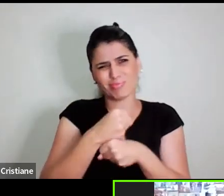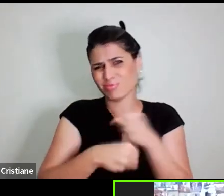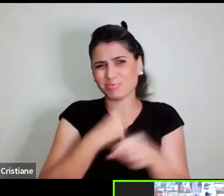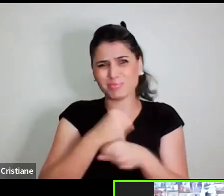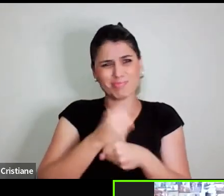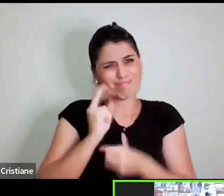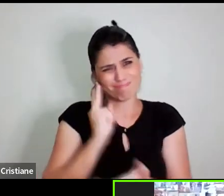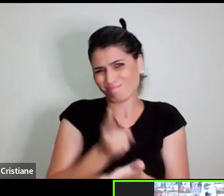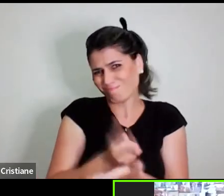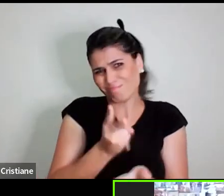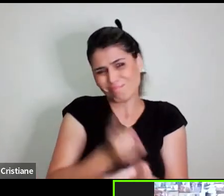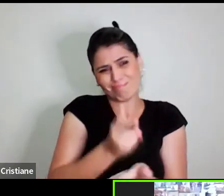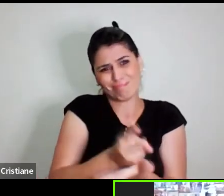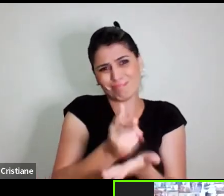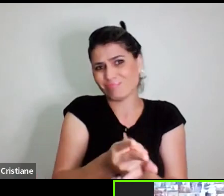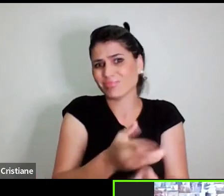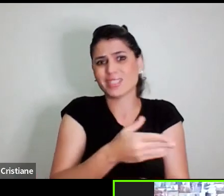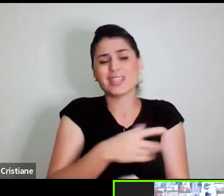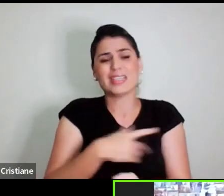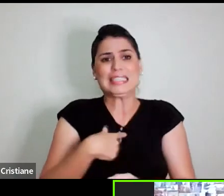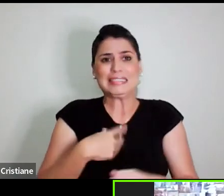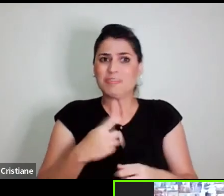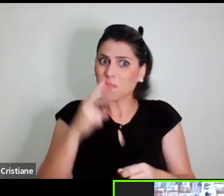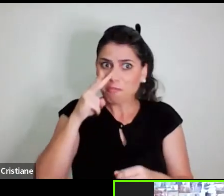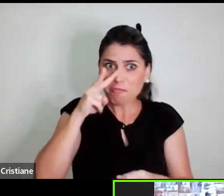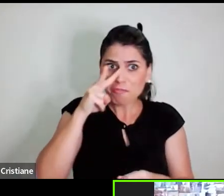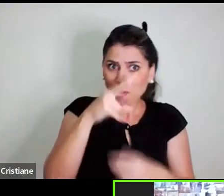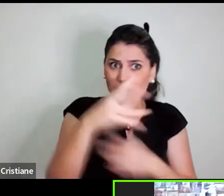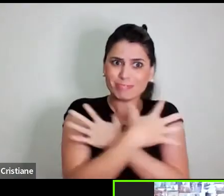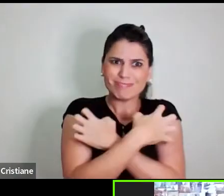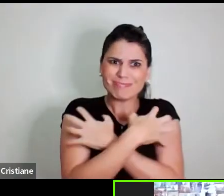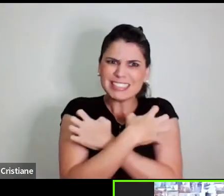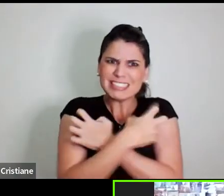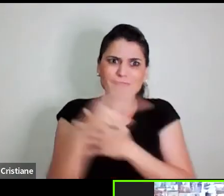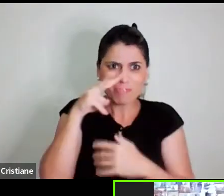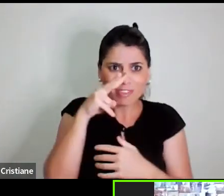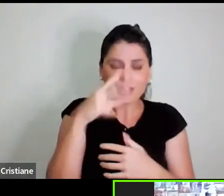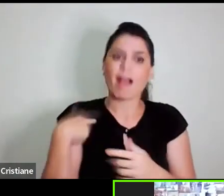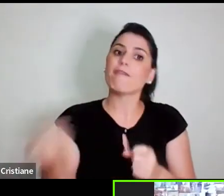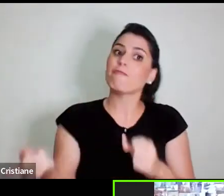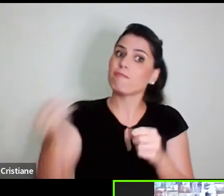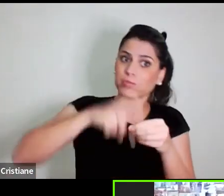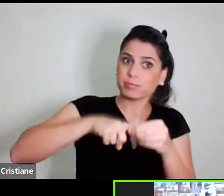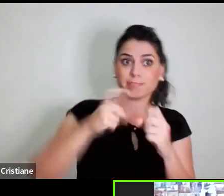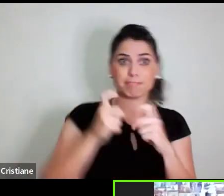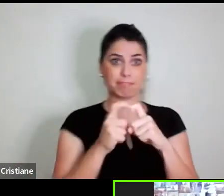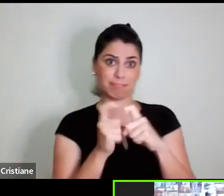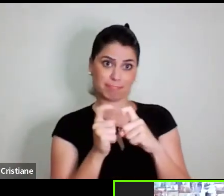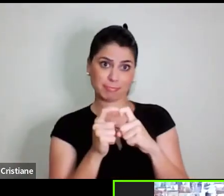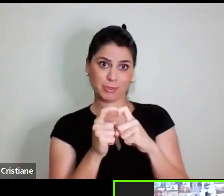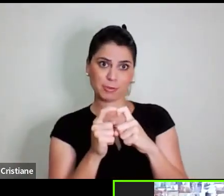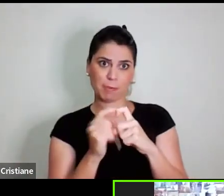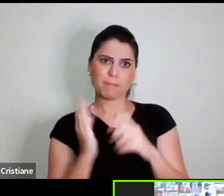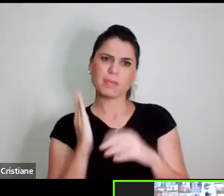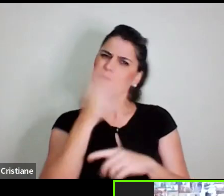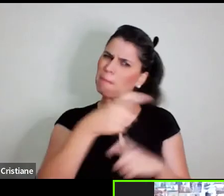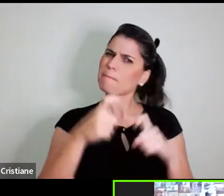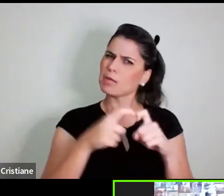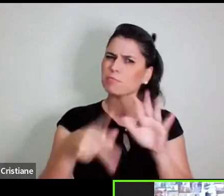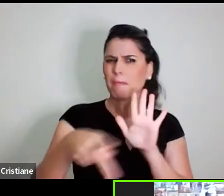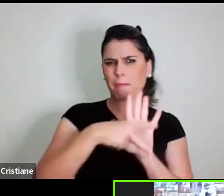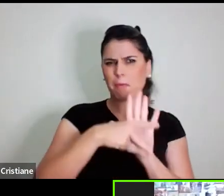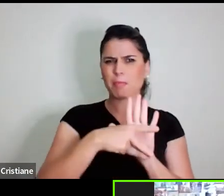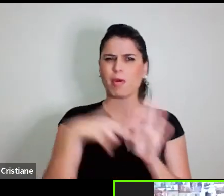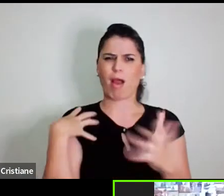crise severa novamente e eu voltava a procurar um médico. Até que eu procurei um especialista, depois aqui já no